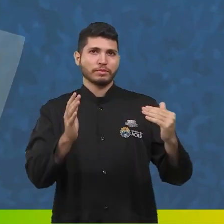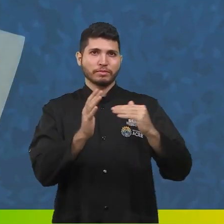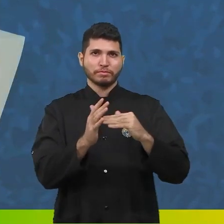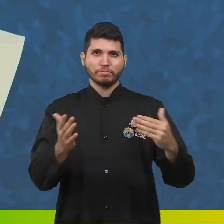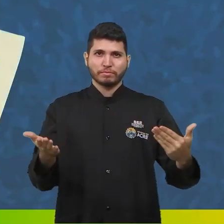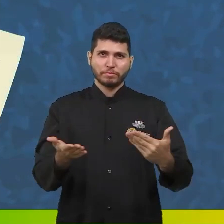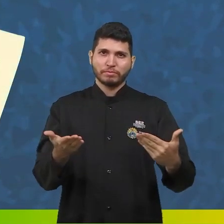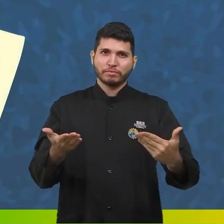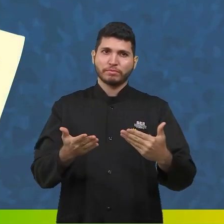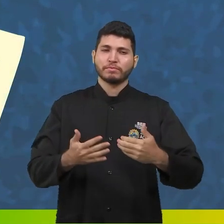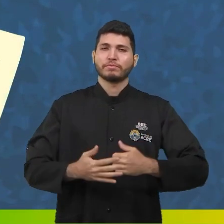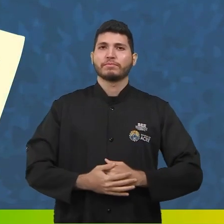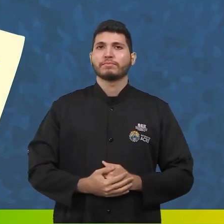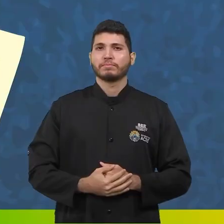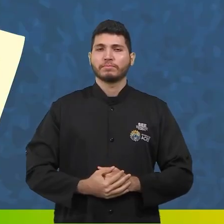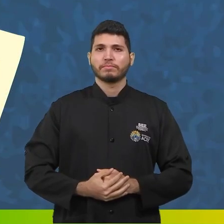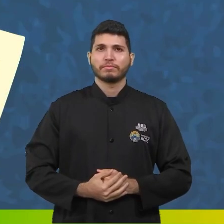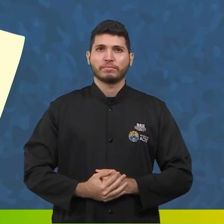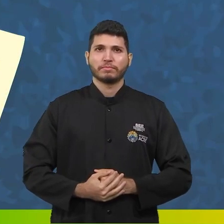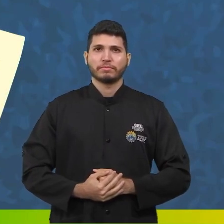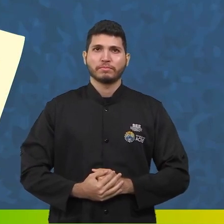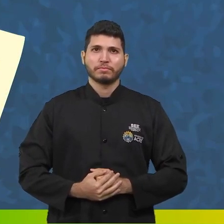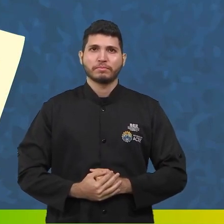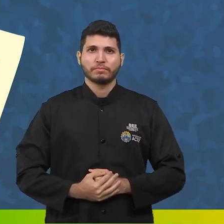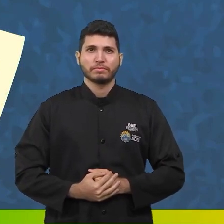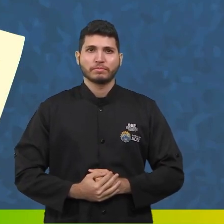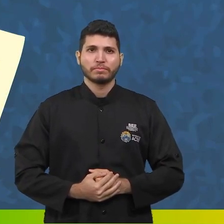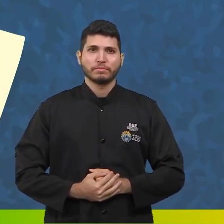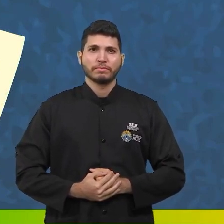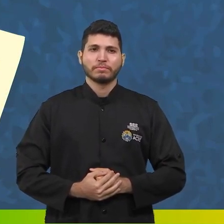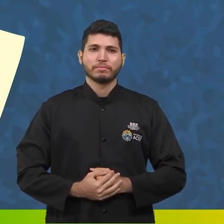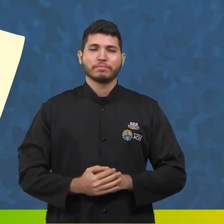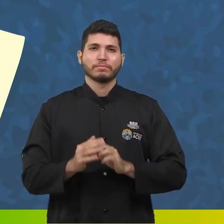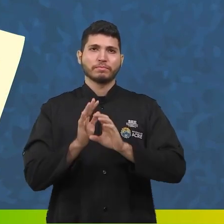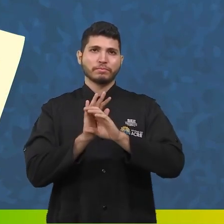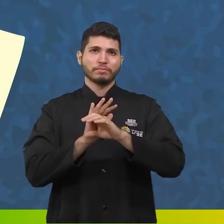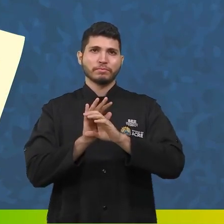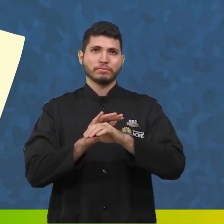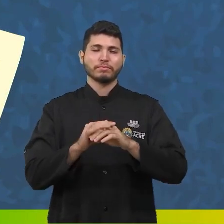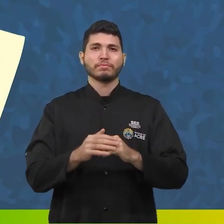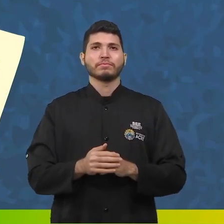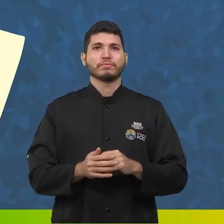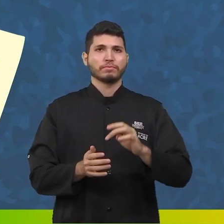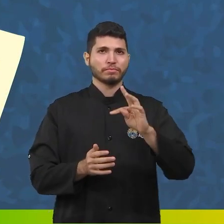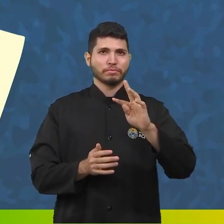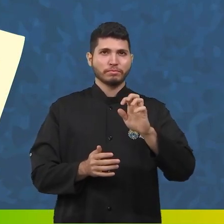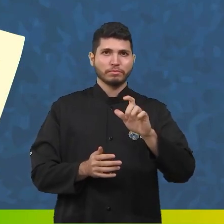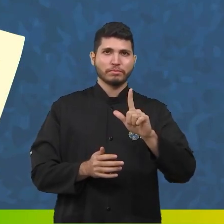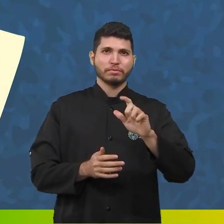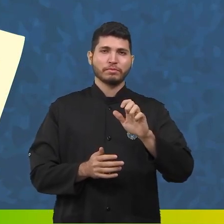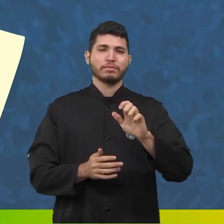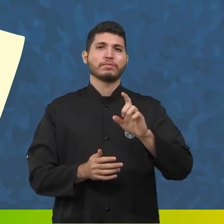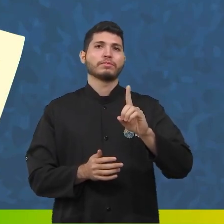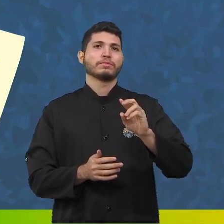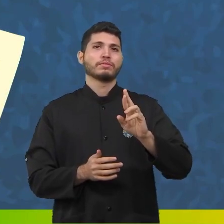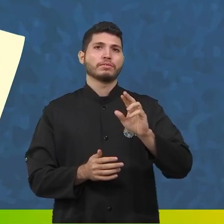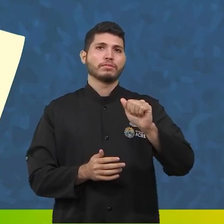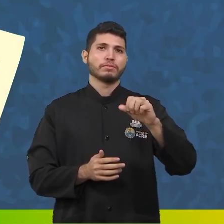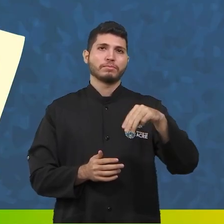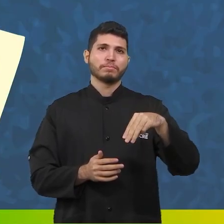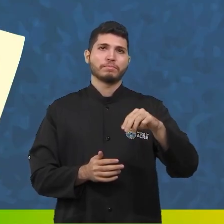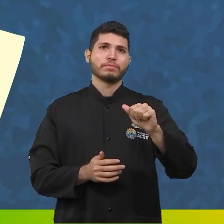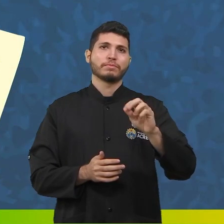atualidade. Então, vamos entender aí o conceito de teledramaturgia.